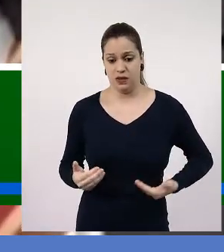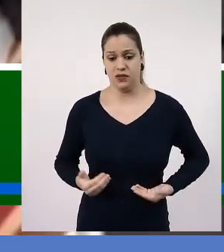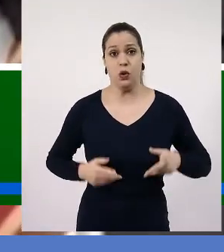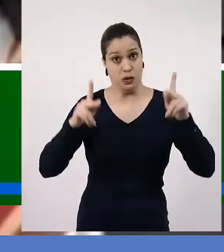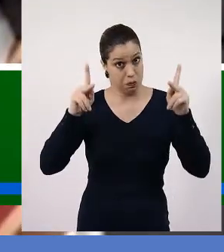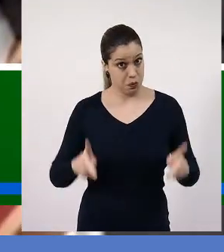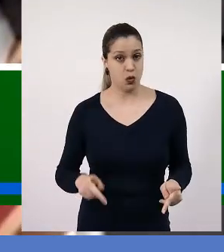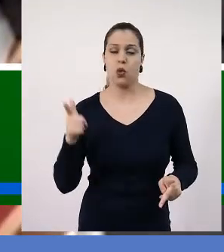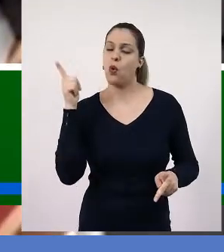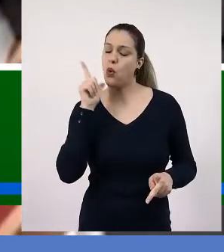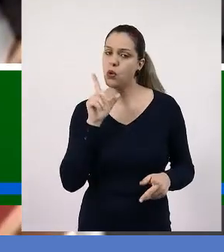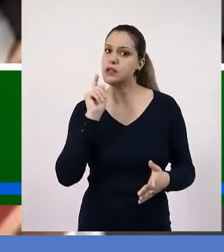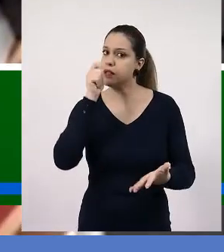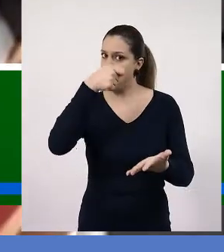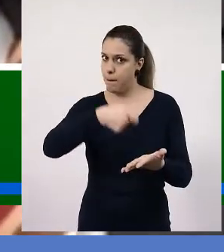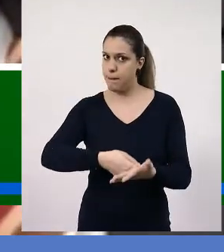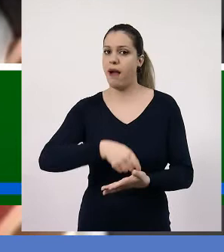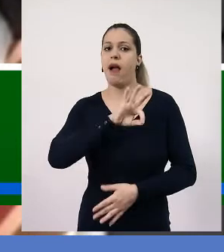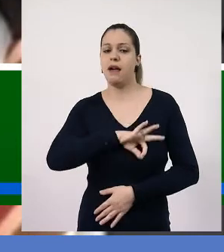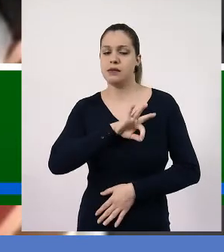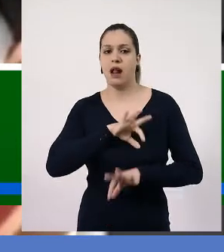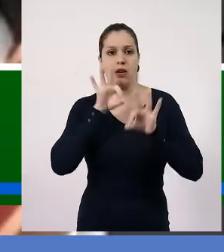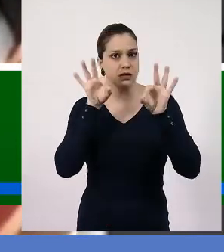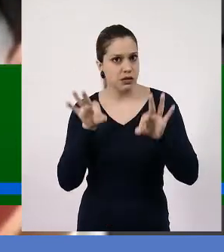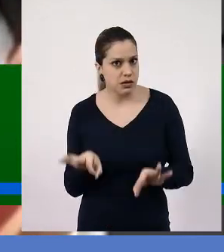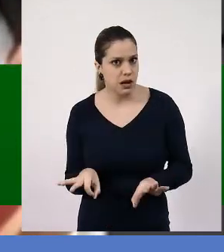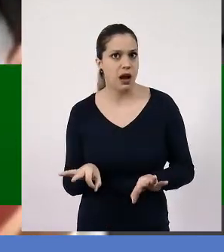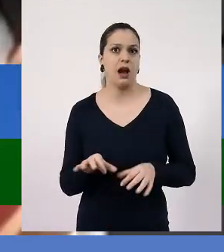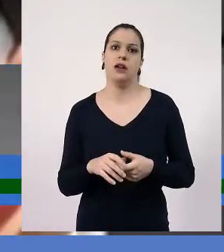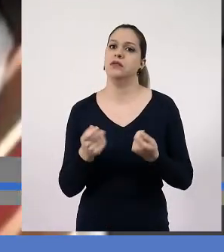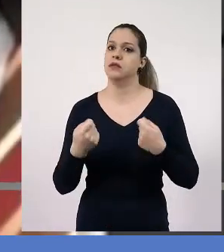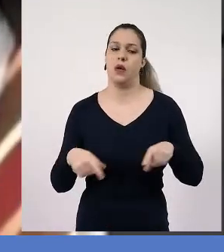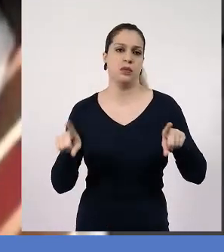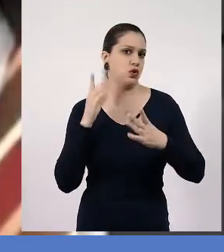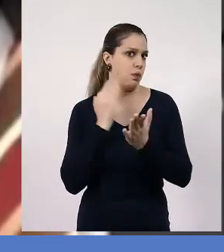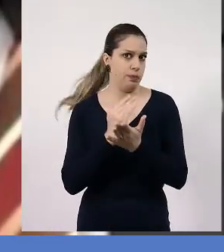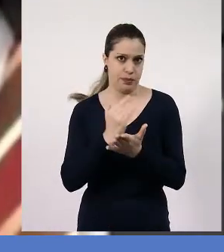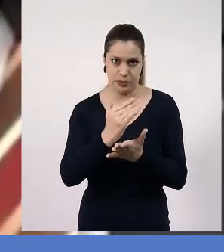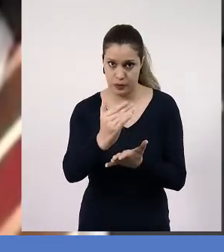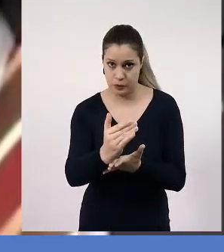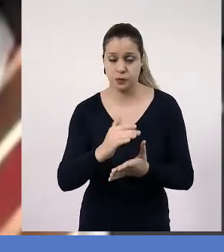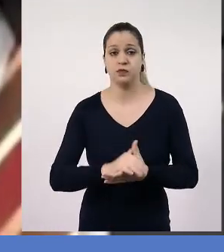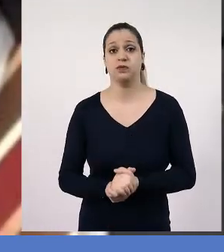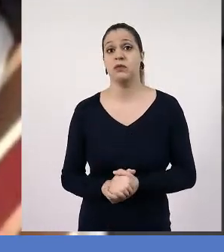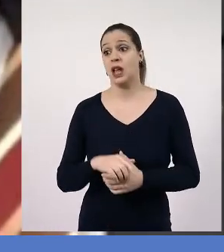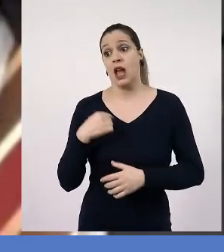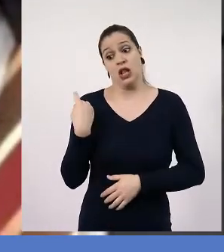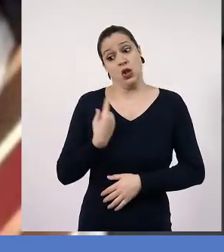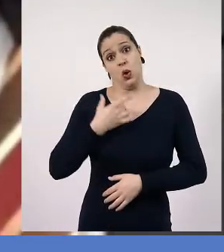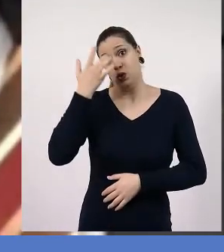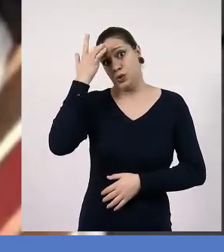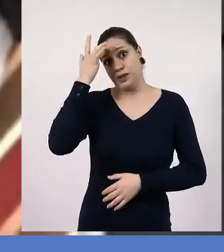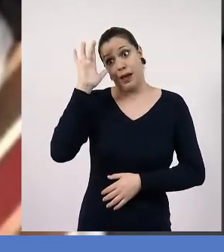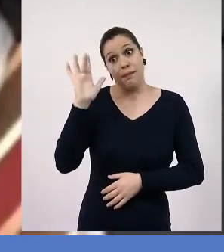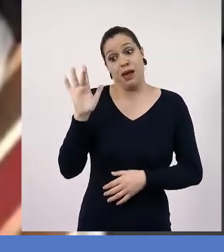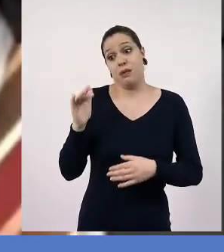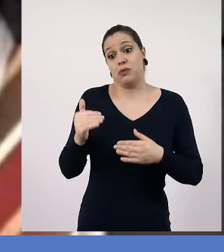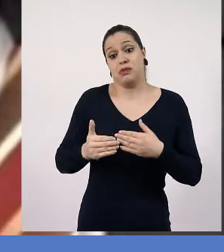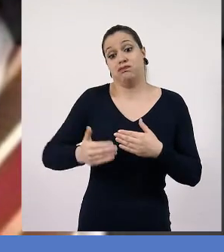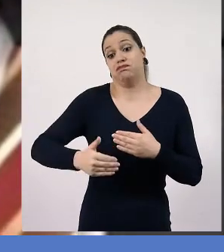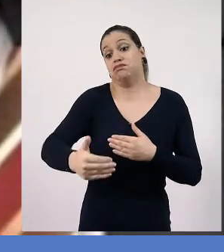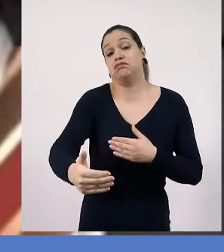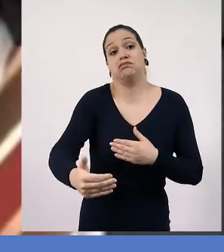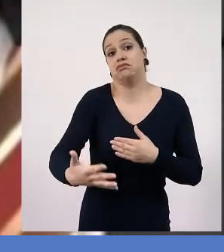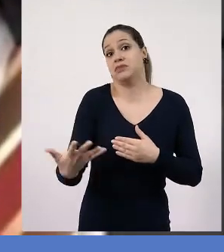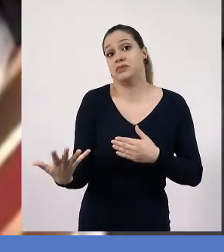públicos, conseguindo pagar em dia os salários, sem fazer nenhuma redução. A gente não sabe até quando isso vai perdurar,